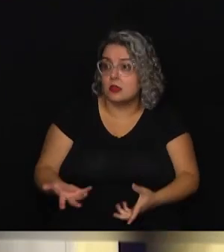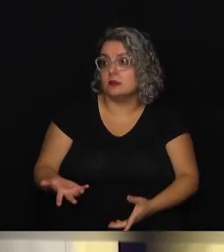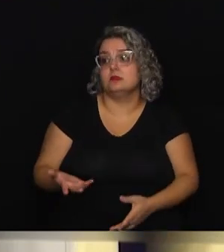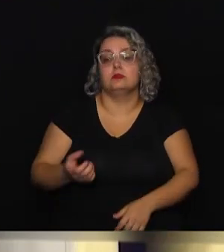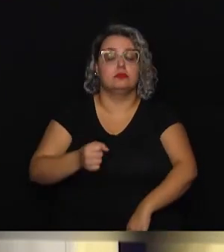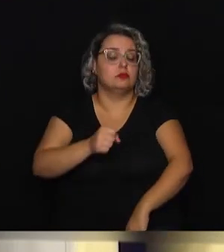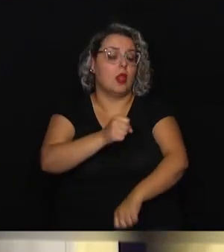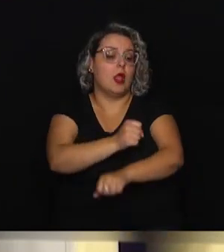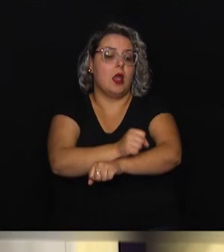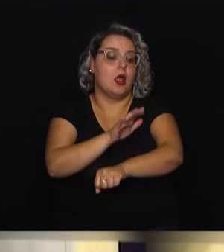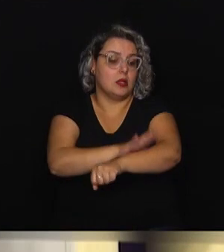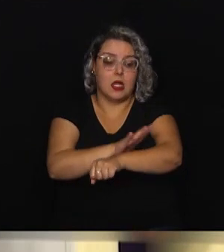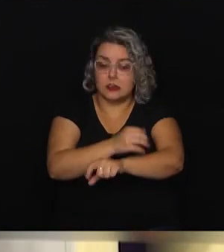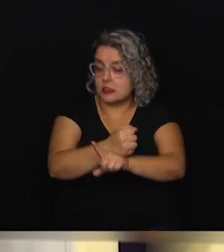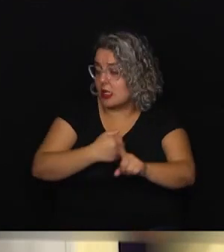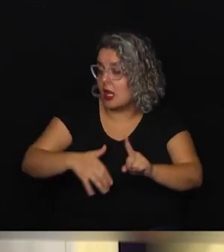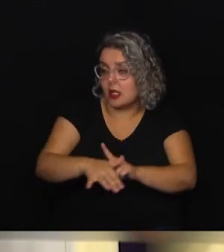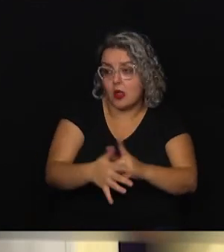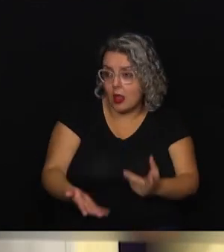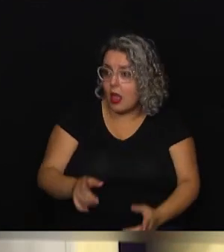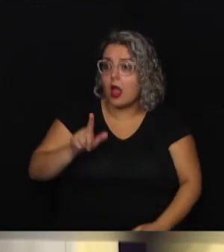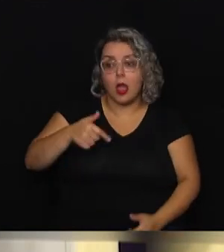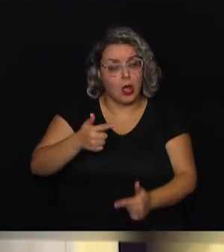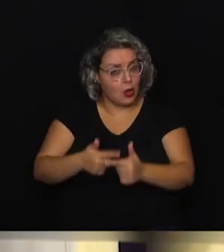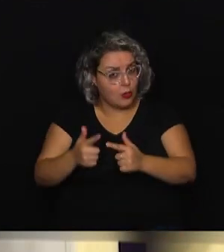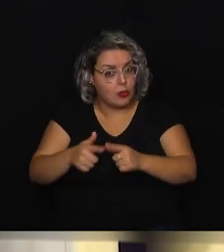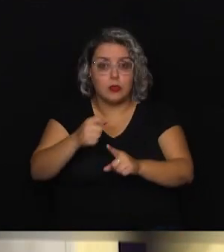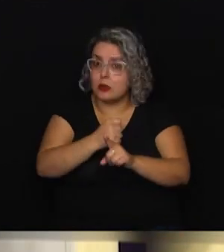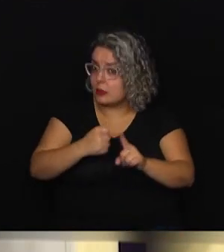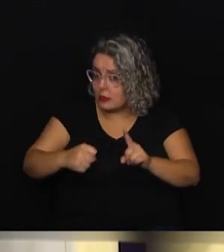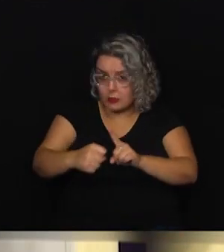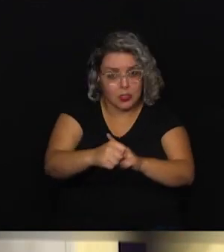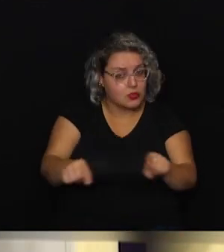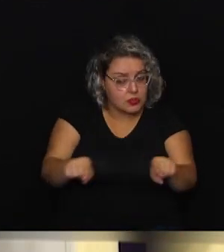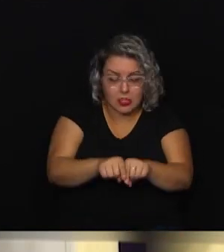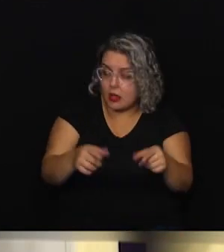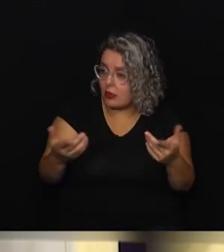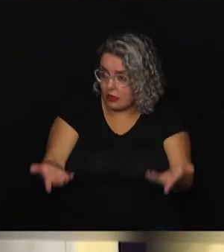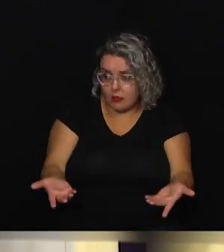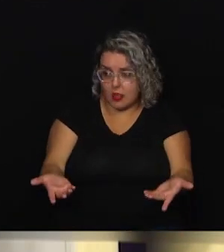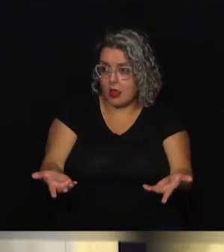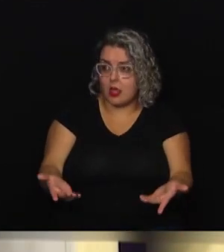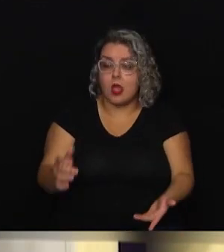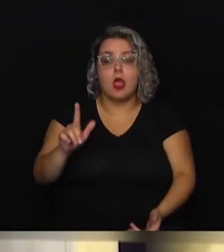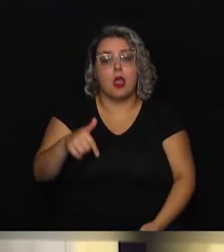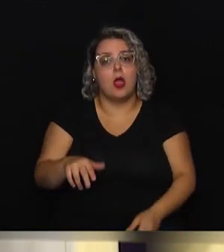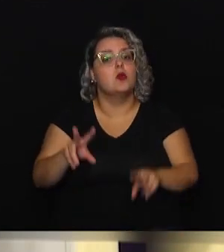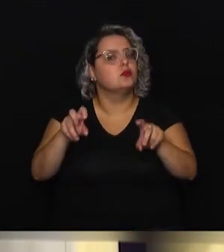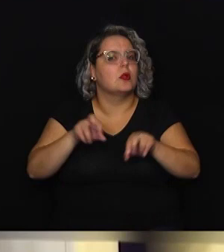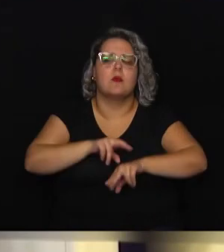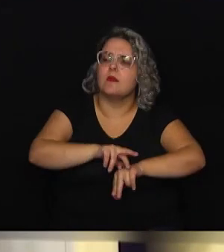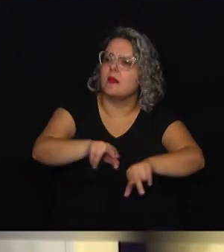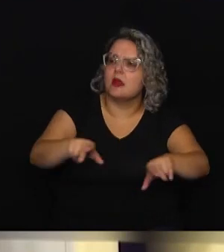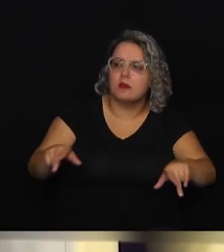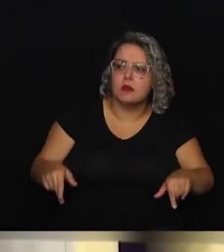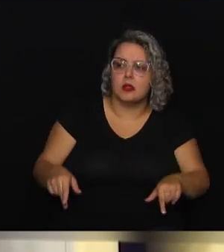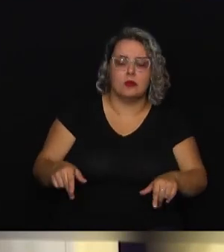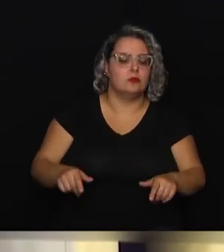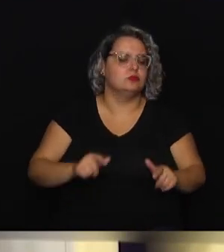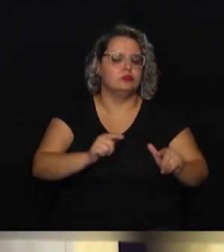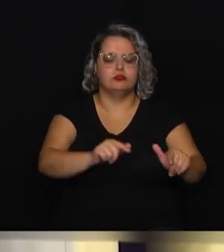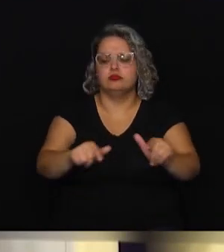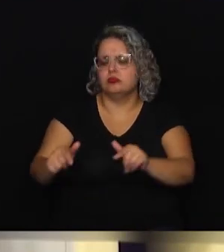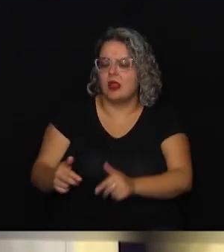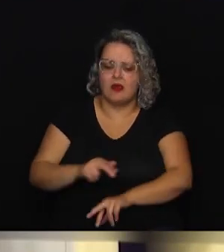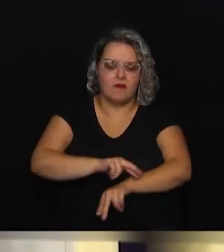porque não deixa de ser um problema social também. Então é um tema muito diversificado, um cardápio muito grande,